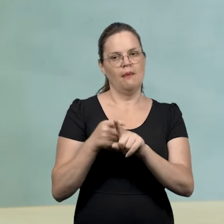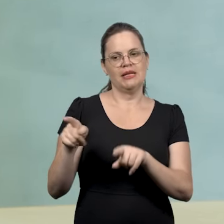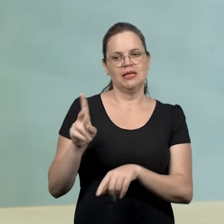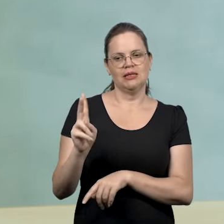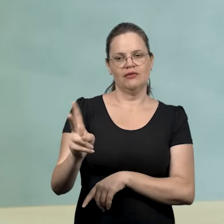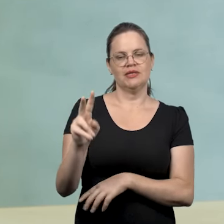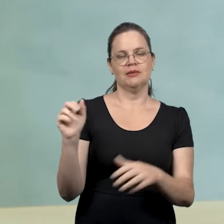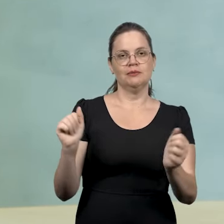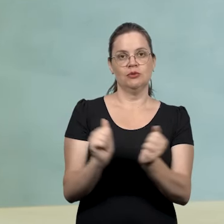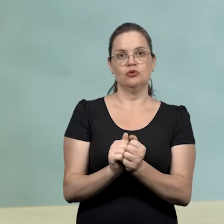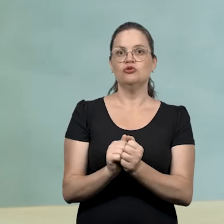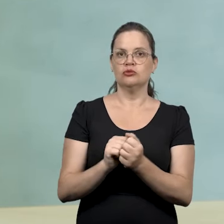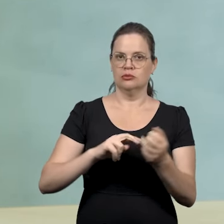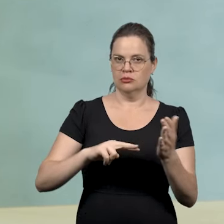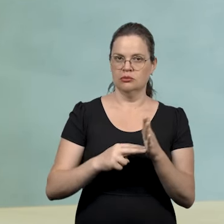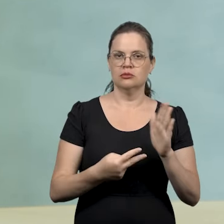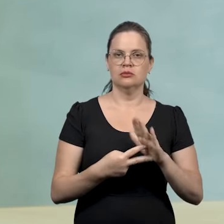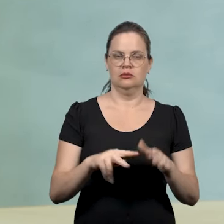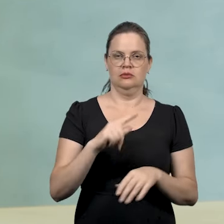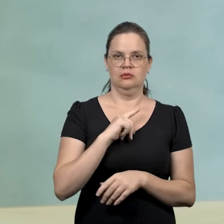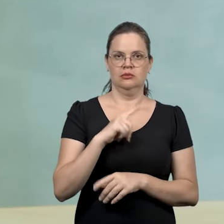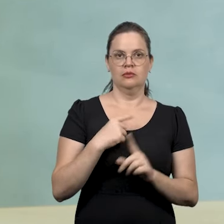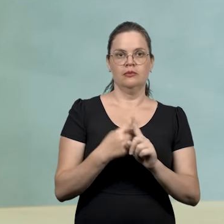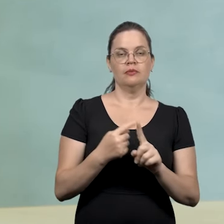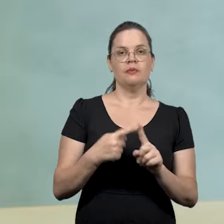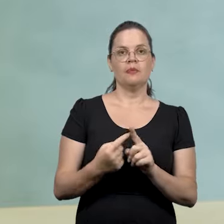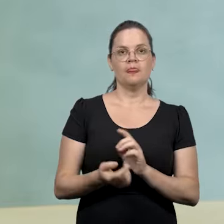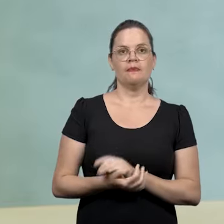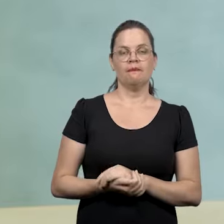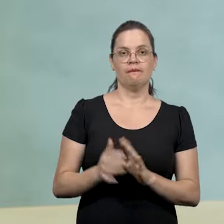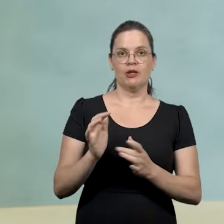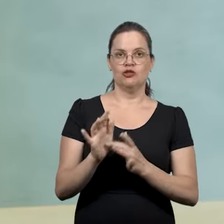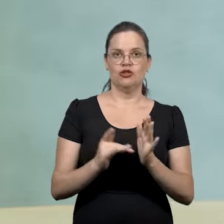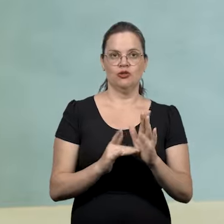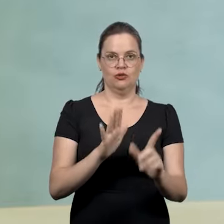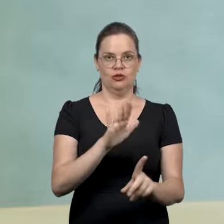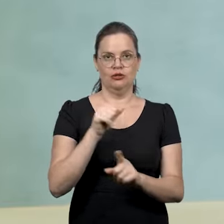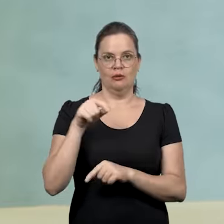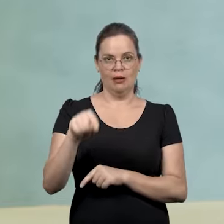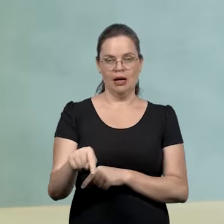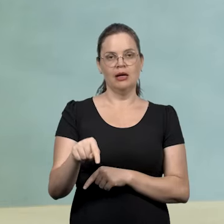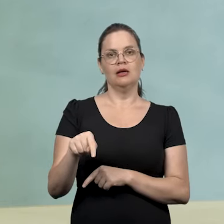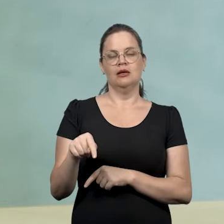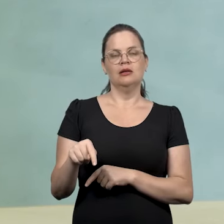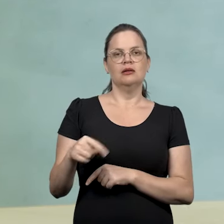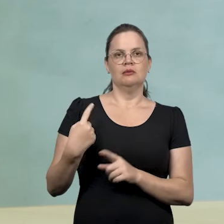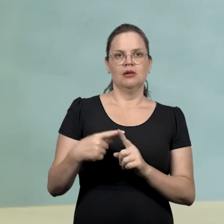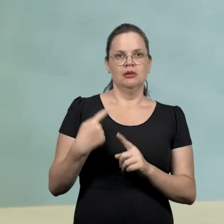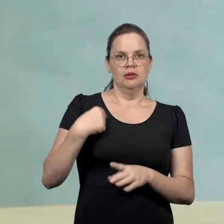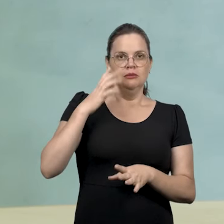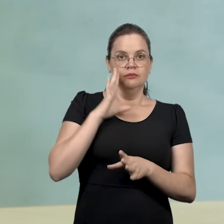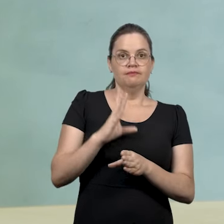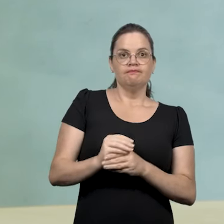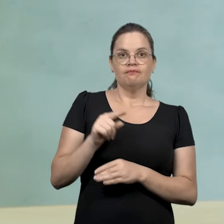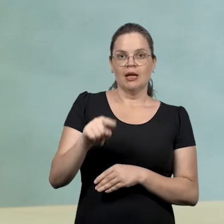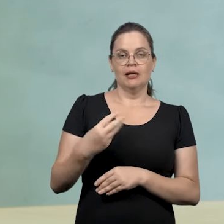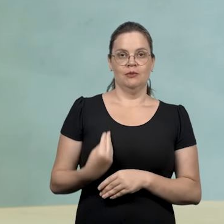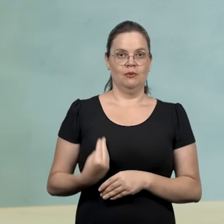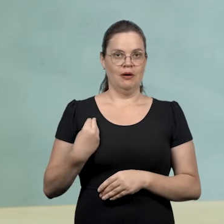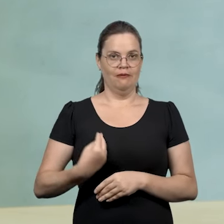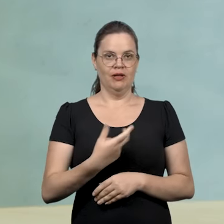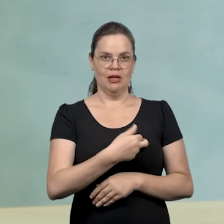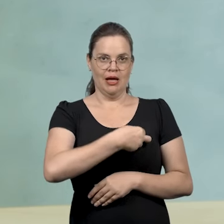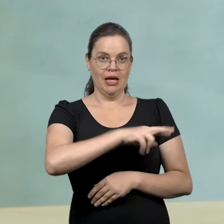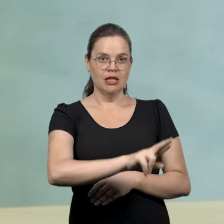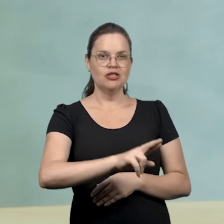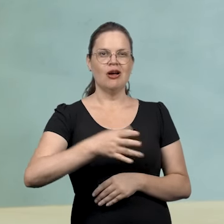extremamente significativa, pois ele é chamado por Jesus, apesar de um passado, de uma vida pregressa, a qual ele